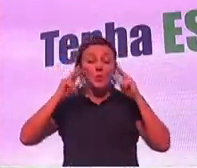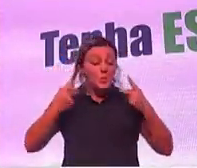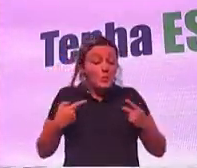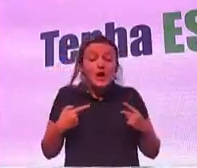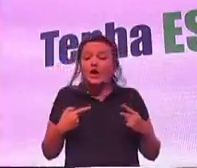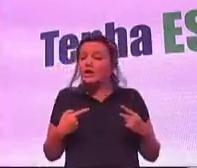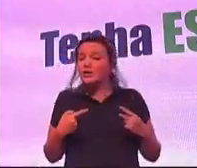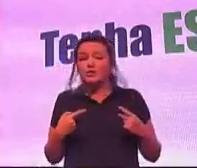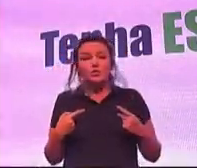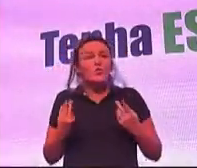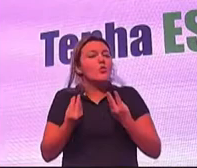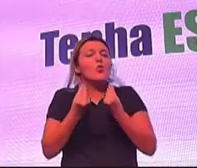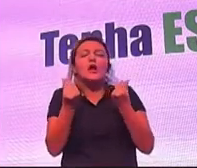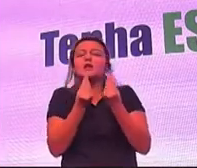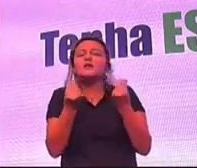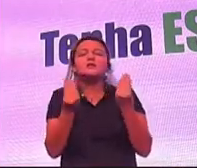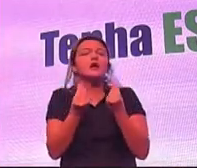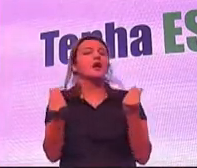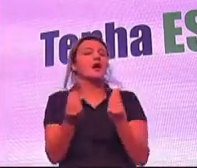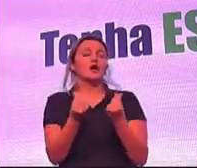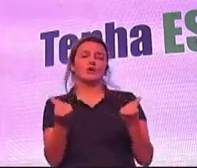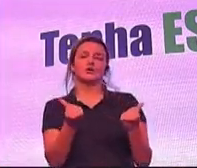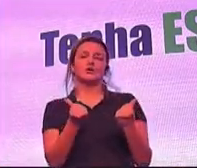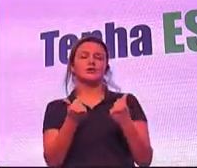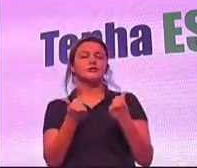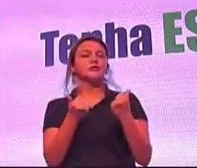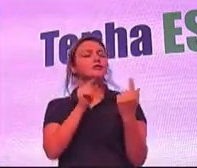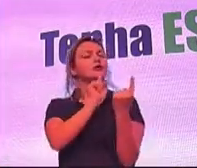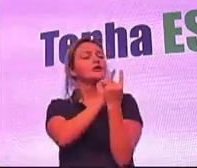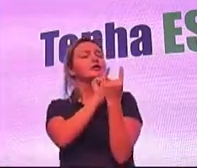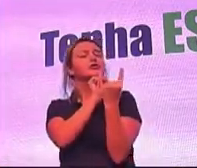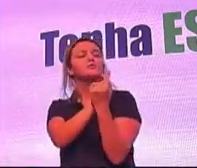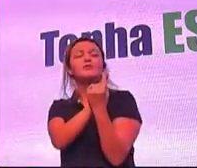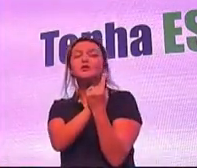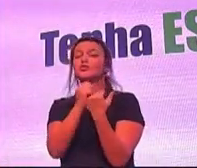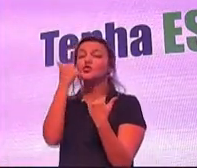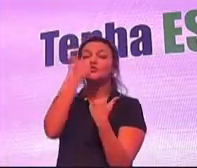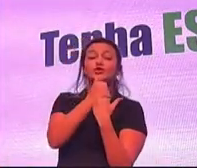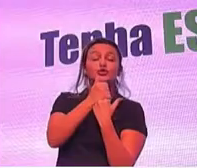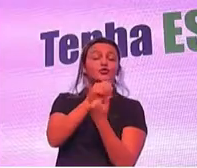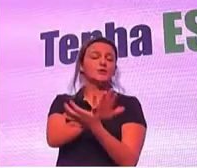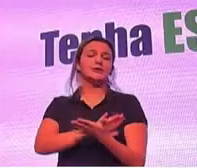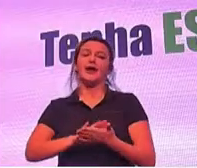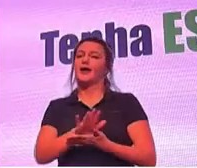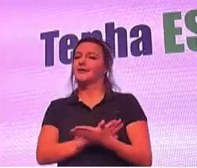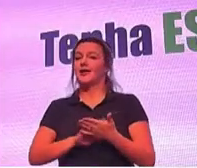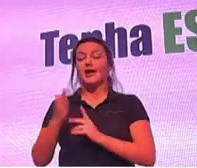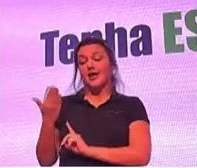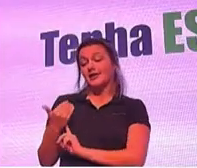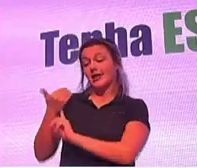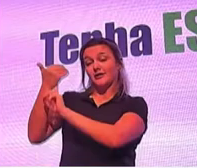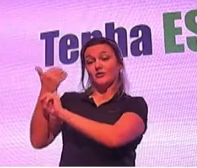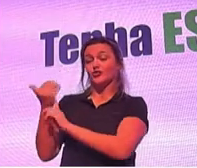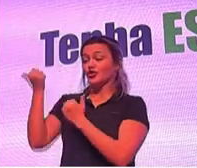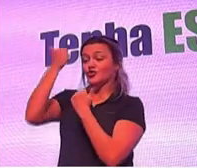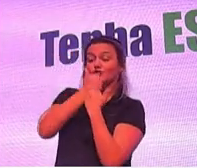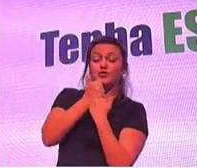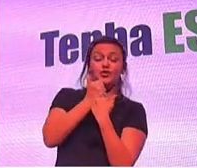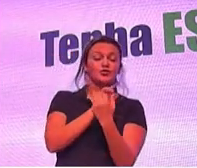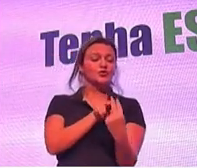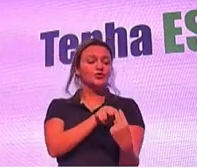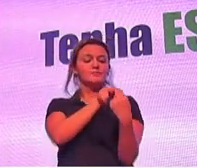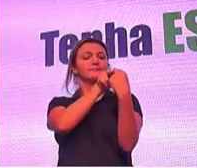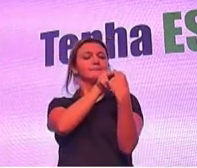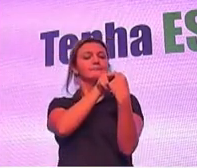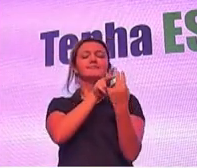qualidade no atendimento, a personalização no atendimento. Nada substitui o ser humano. A tecnologia é um meio e não um